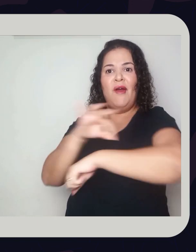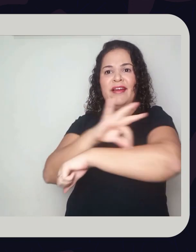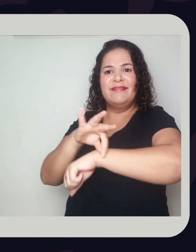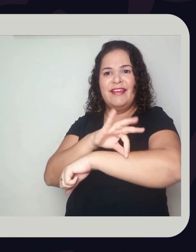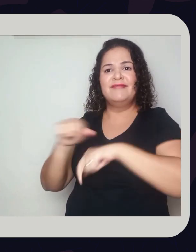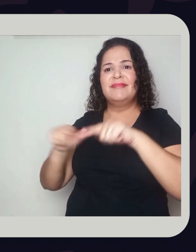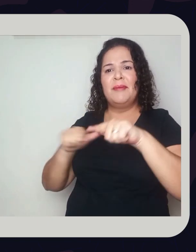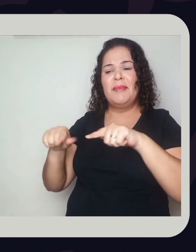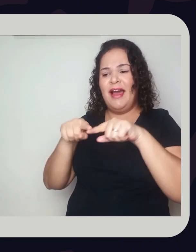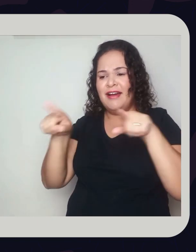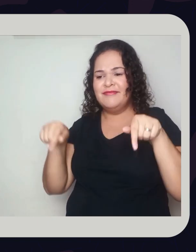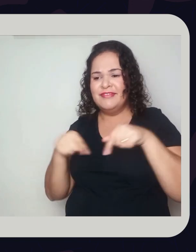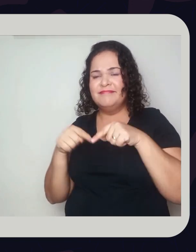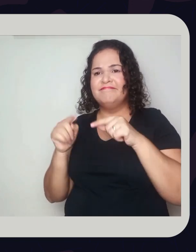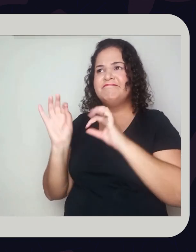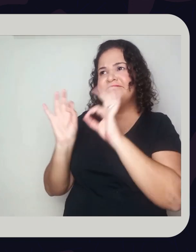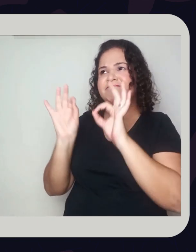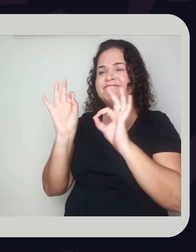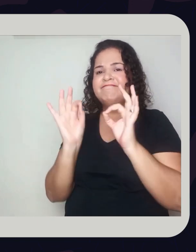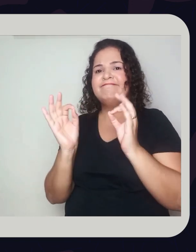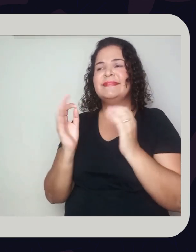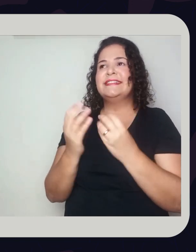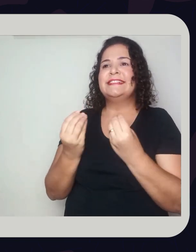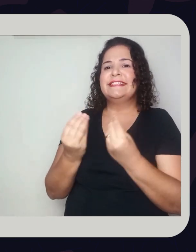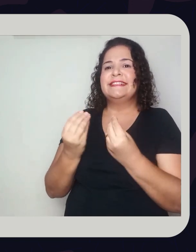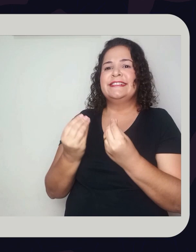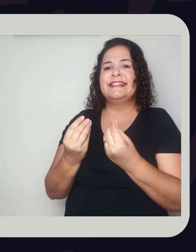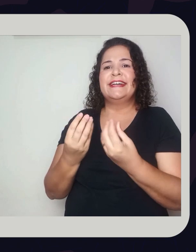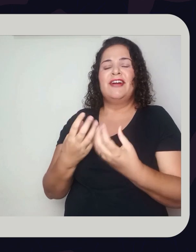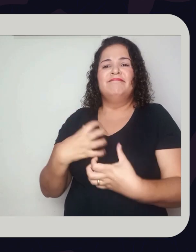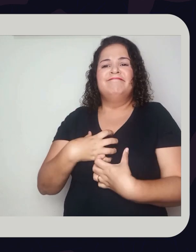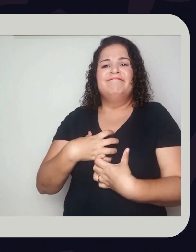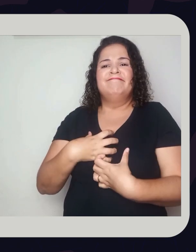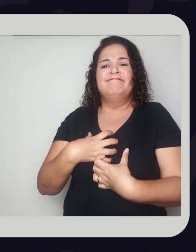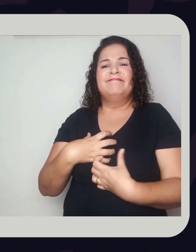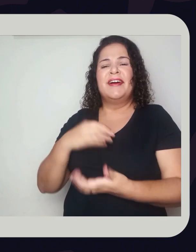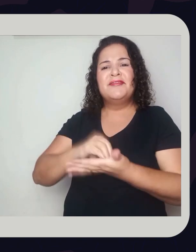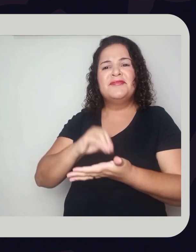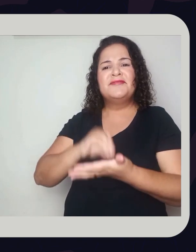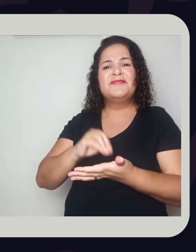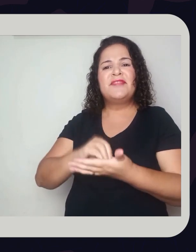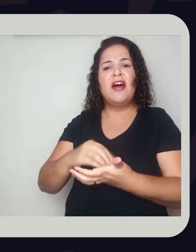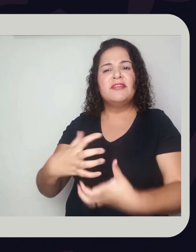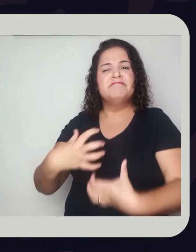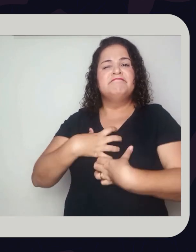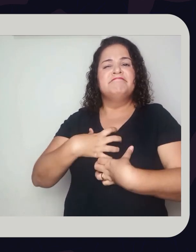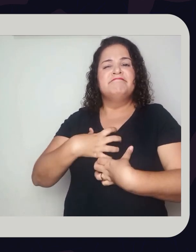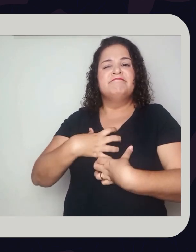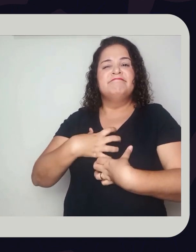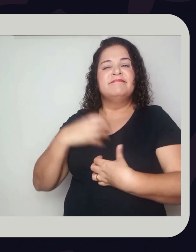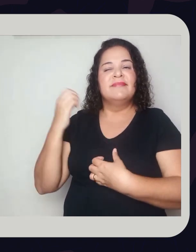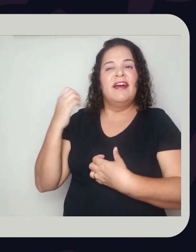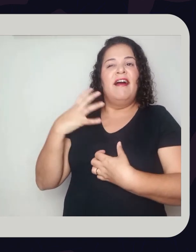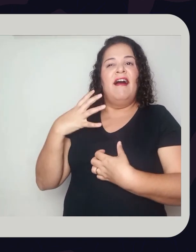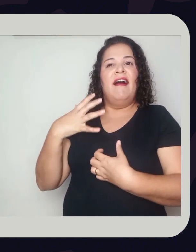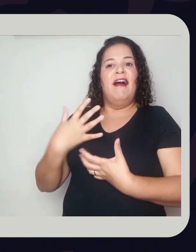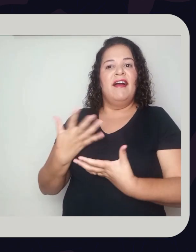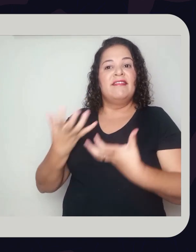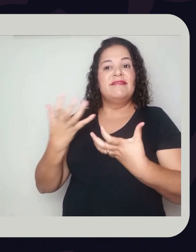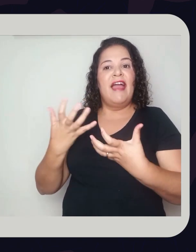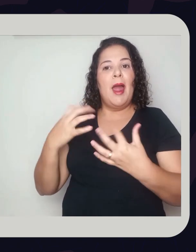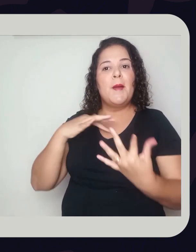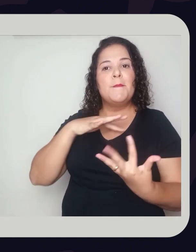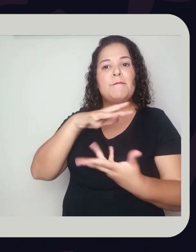estava muito infeliz na minha profissão, estava querendo sair fora de moto pelo mundo. E